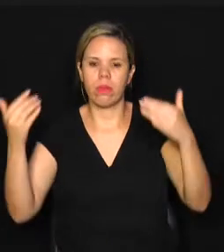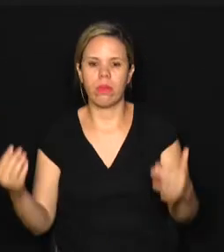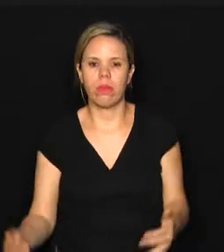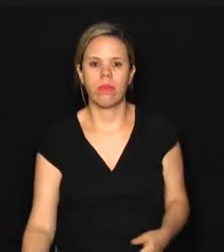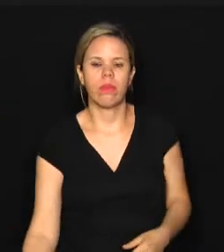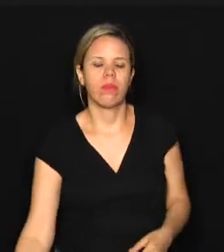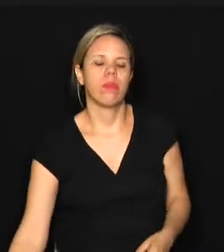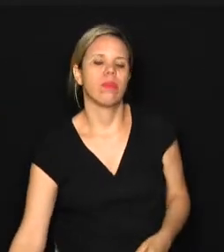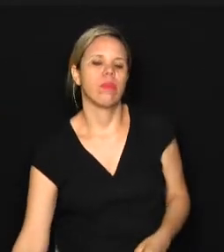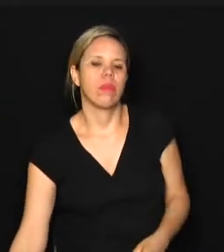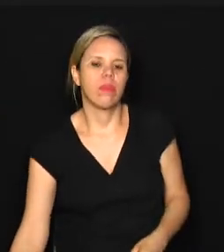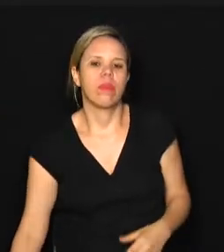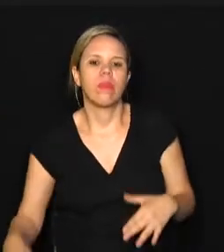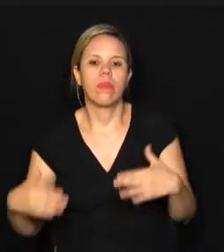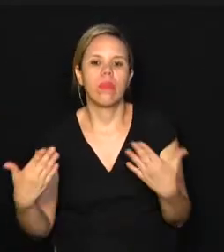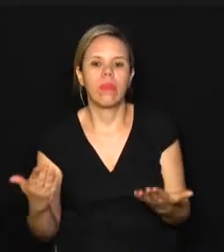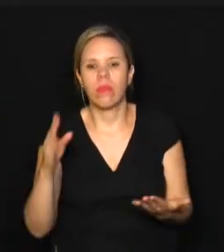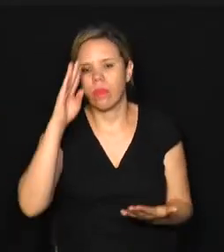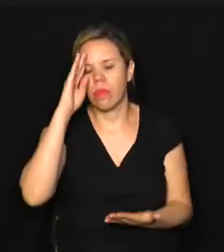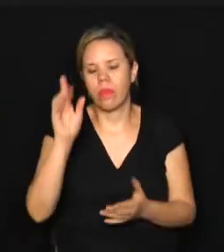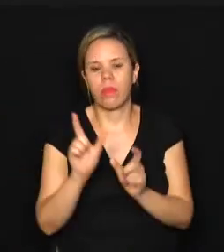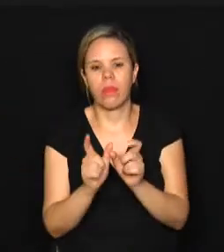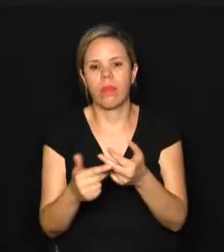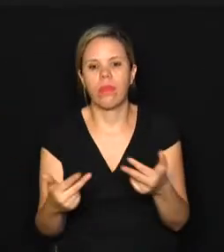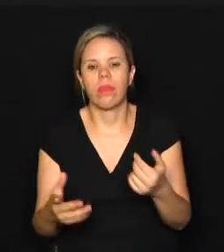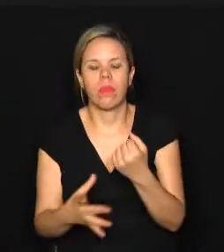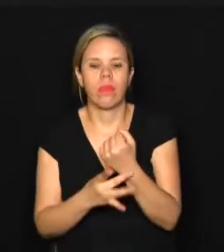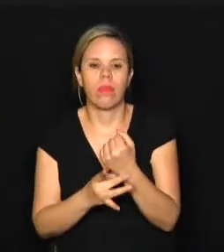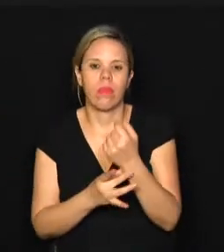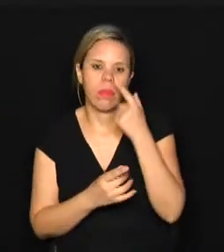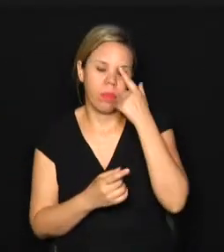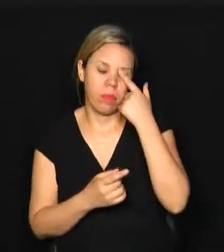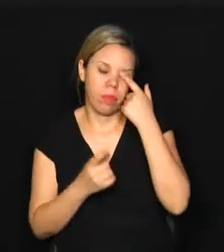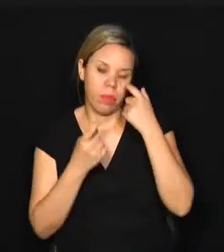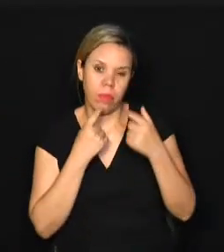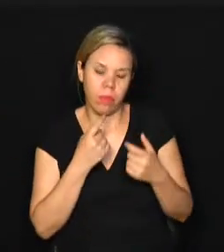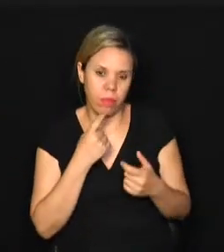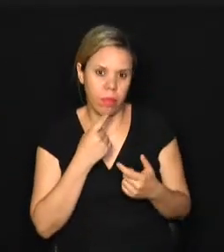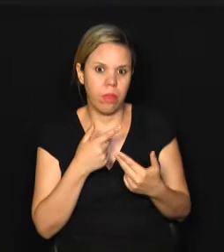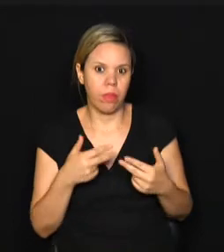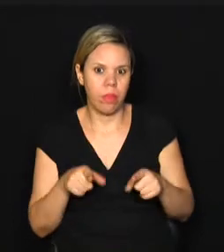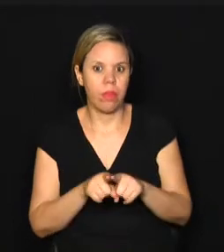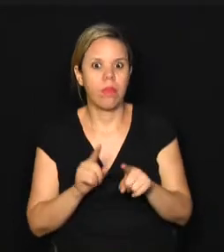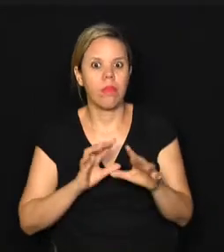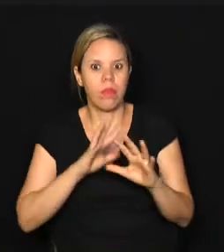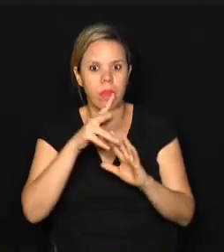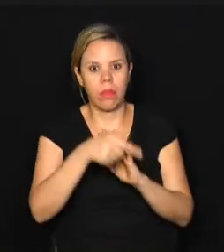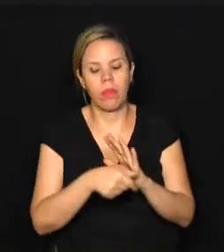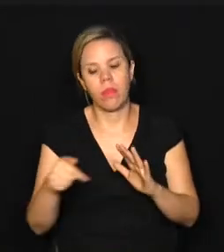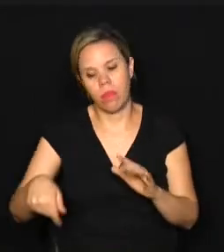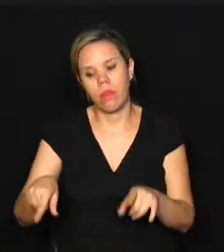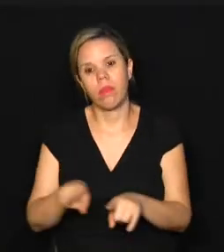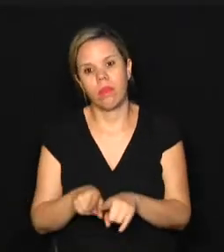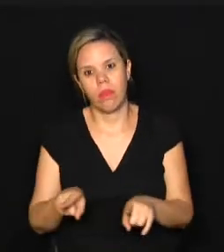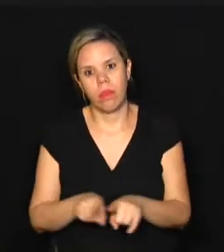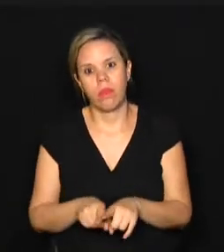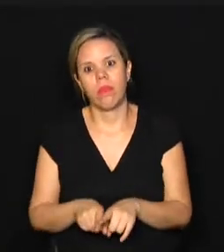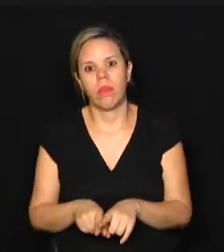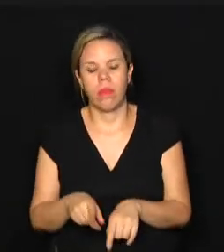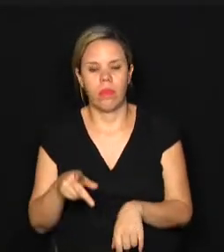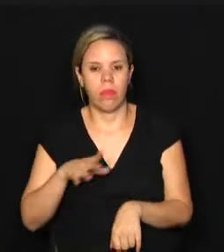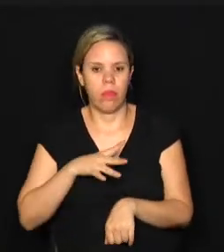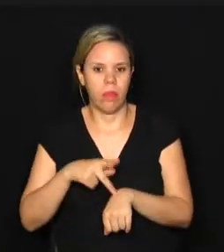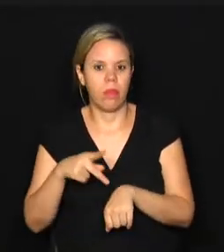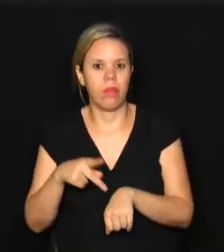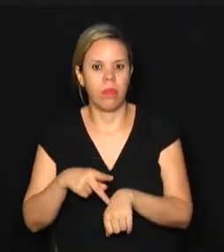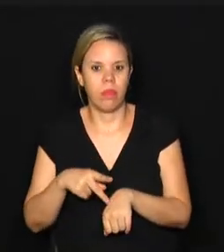E qual que é uma das principais questões, né, de segurança? Aí em Campinas afeta muito a questão do meio ambiente. Aqui também, mas o que pega mais é a